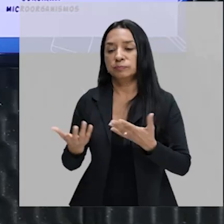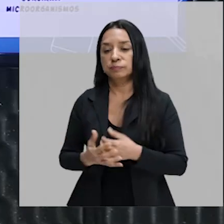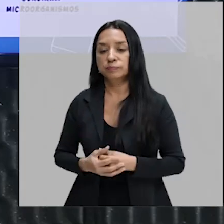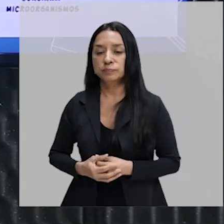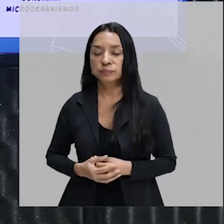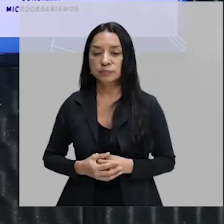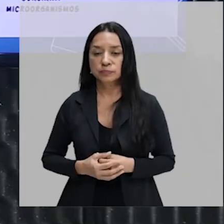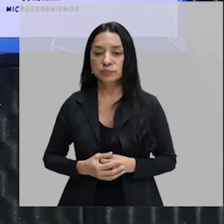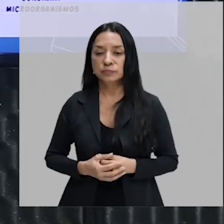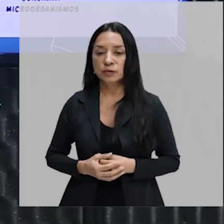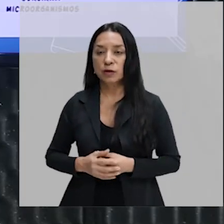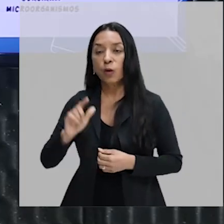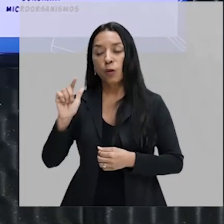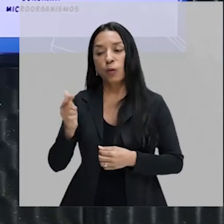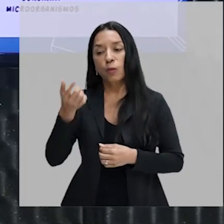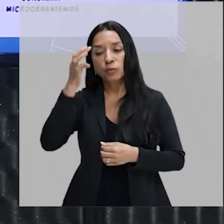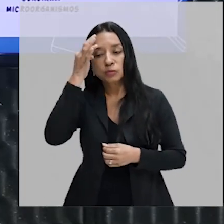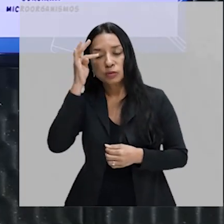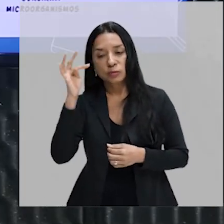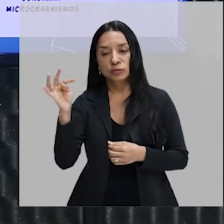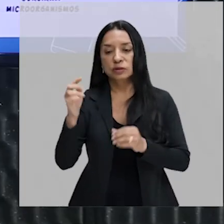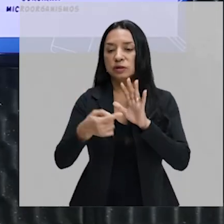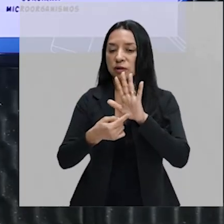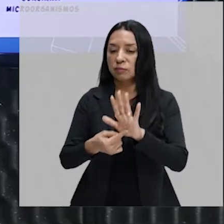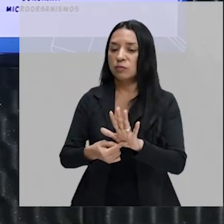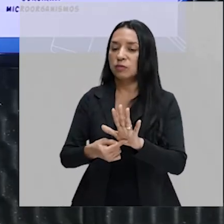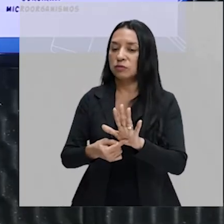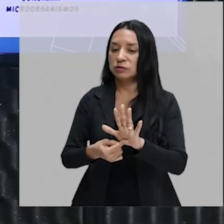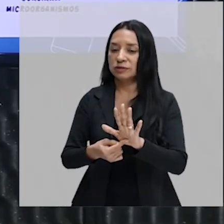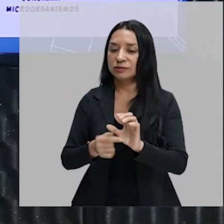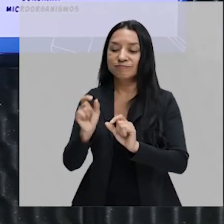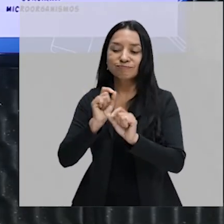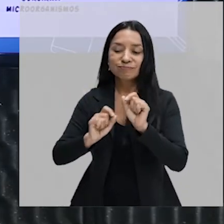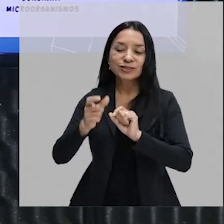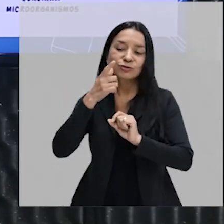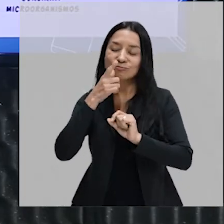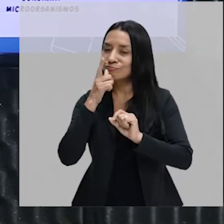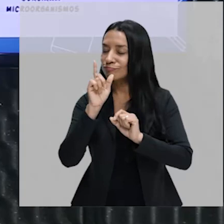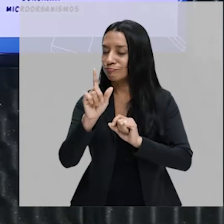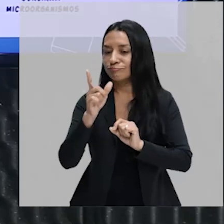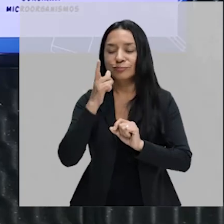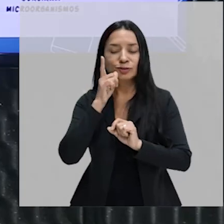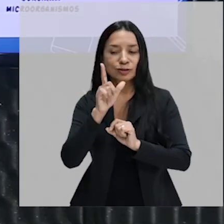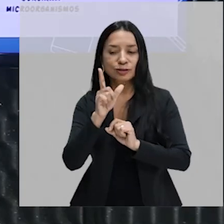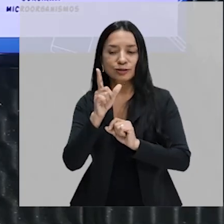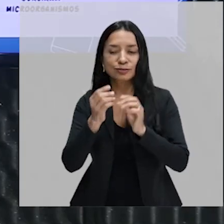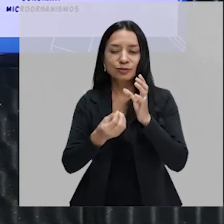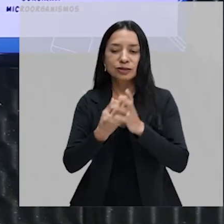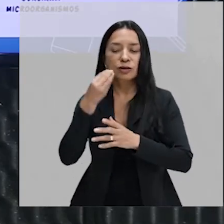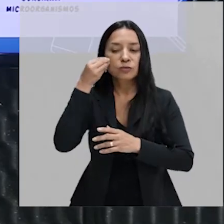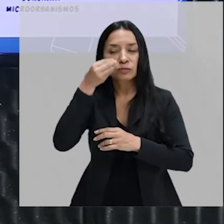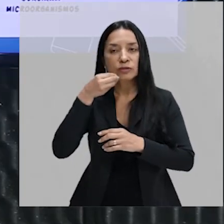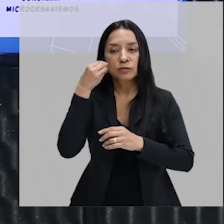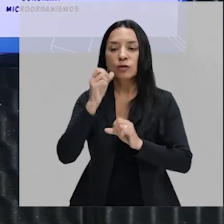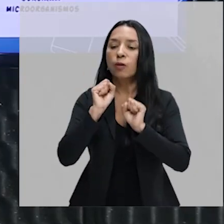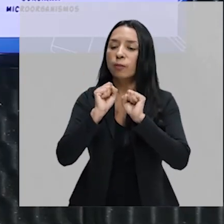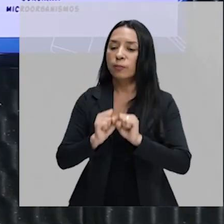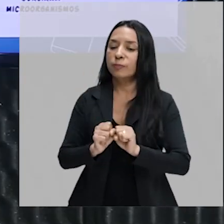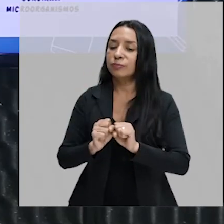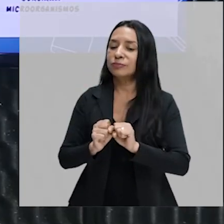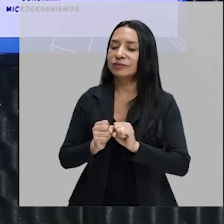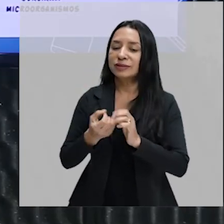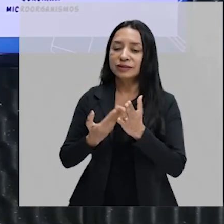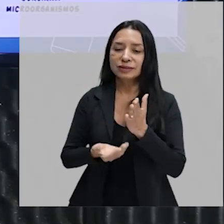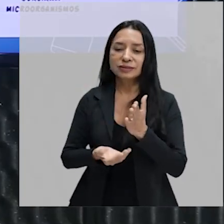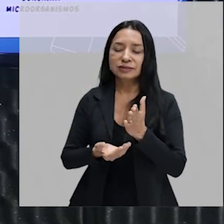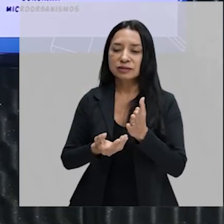o Spallanzani, infelizmente, ele não conseguiu criar um experimento que pudesse derrubar